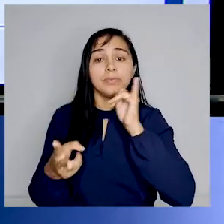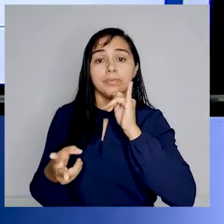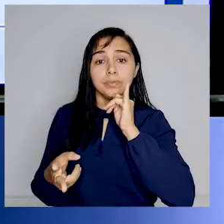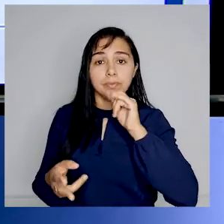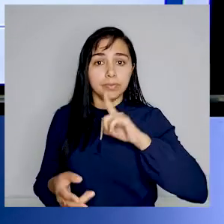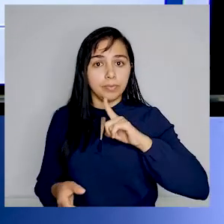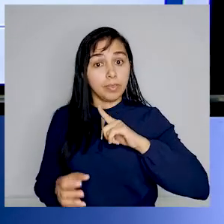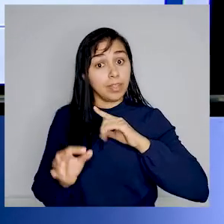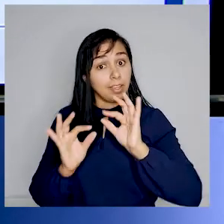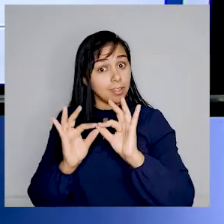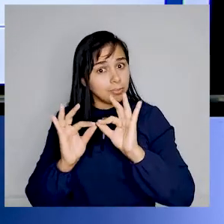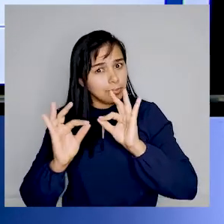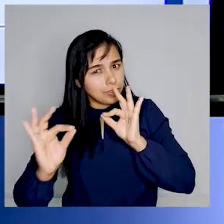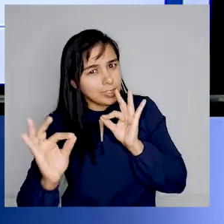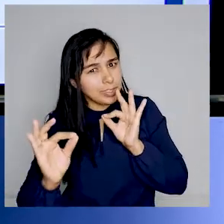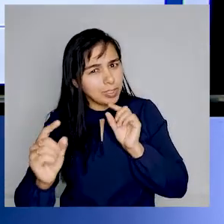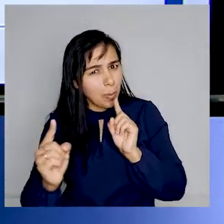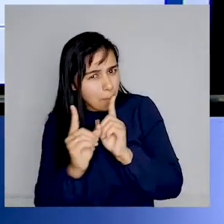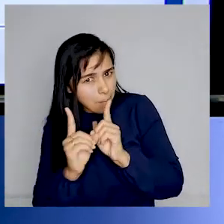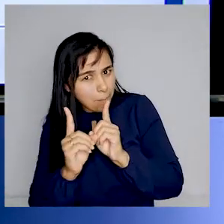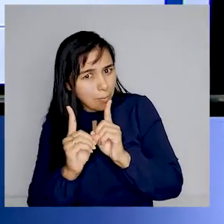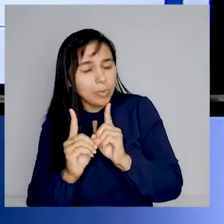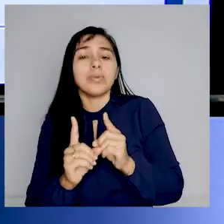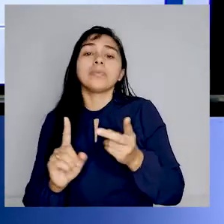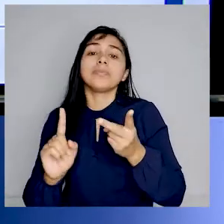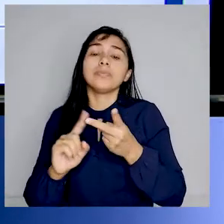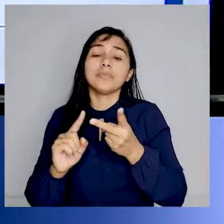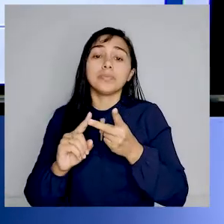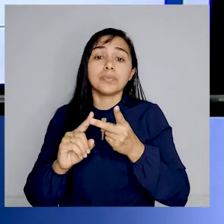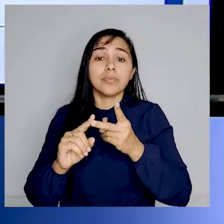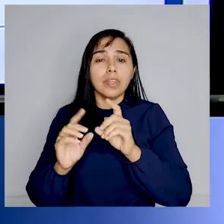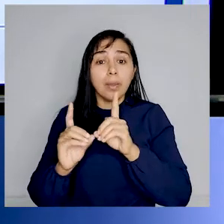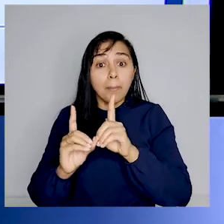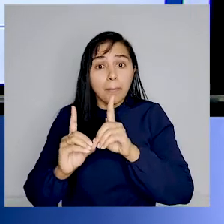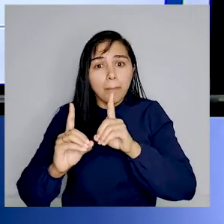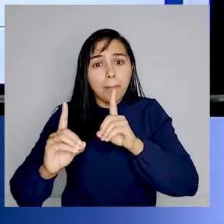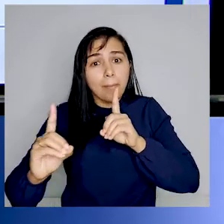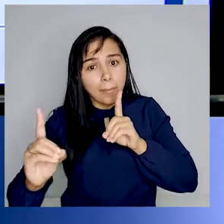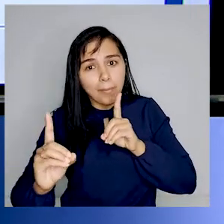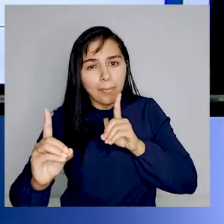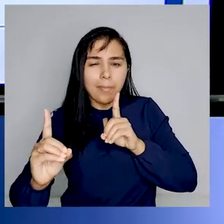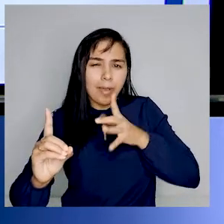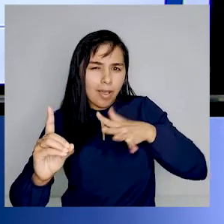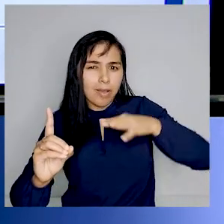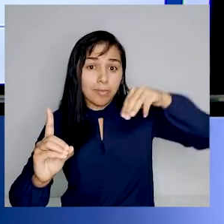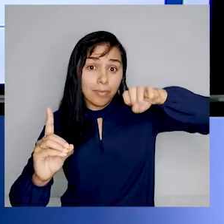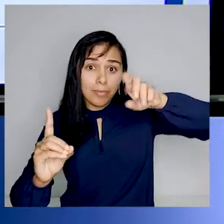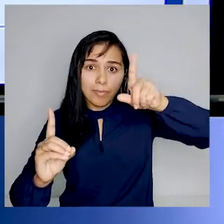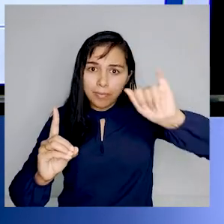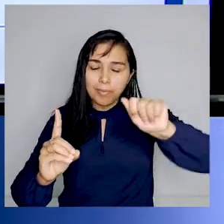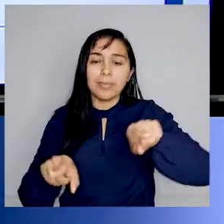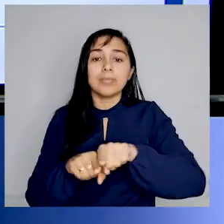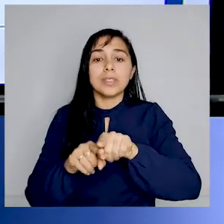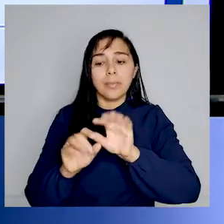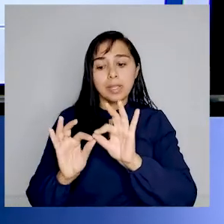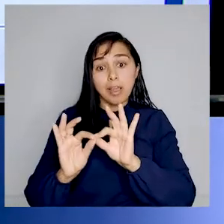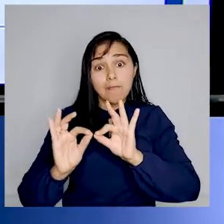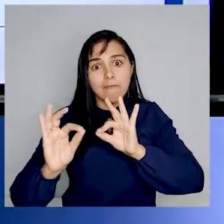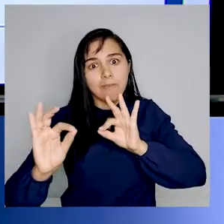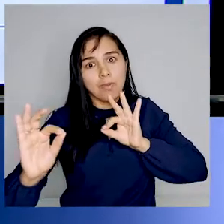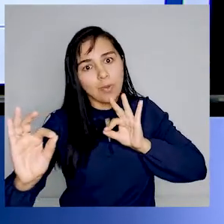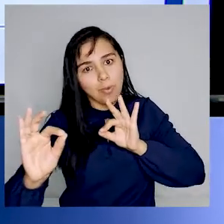lutas de curta distância, as lutas de média distância e as lutas de longa distância. Apresentamos aí